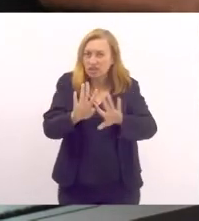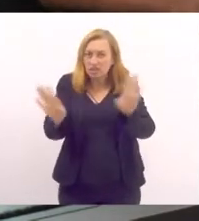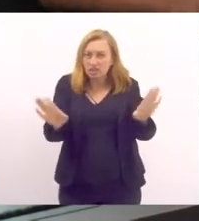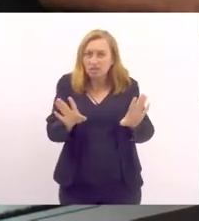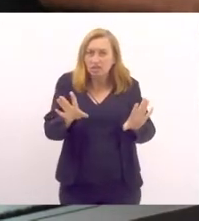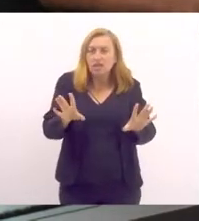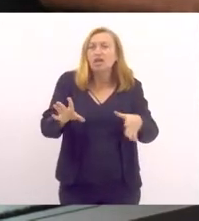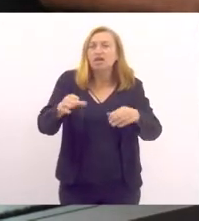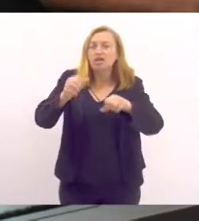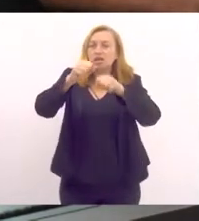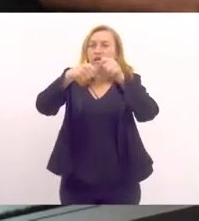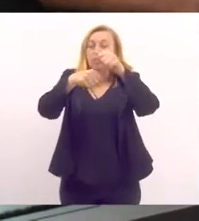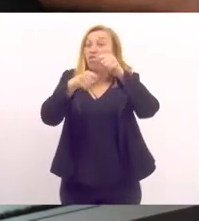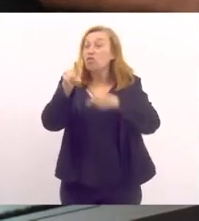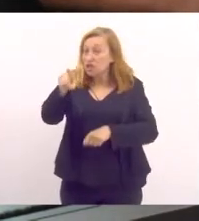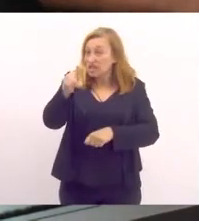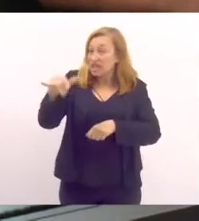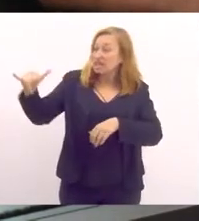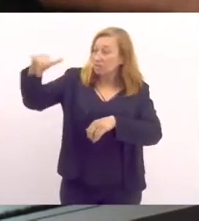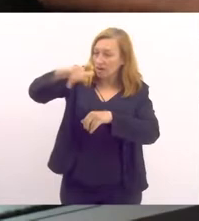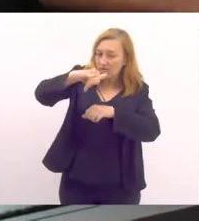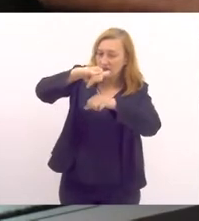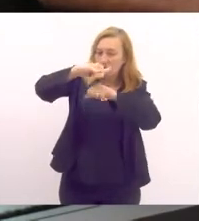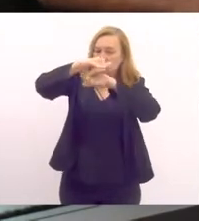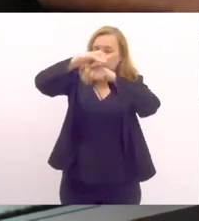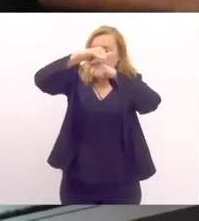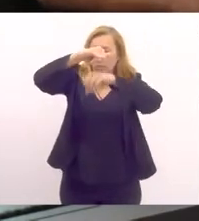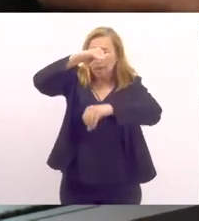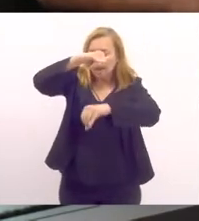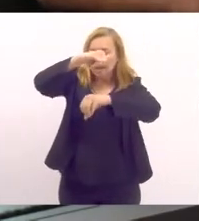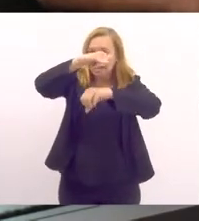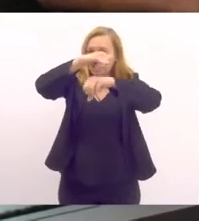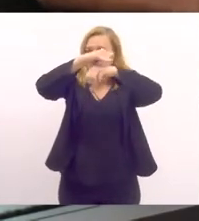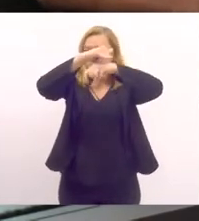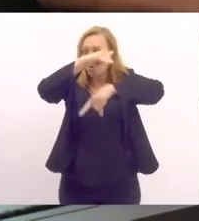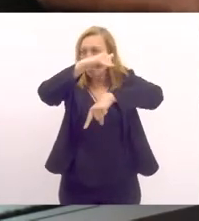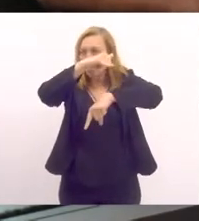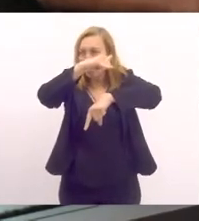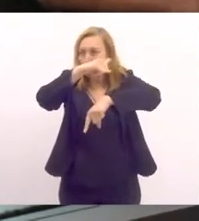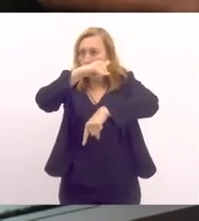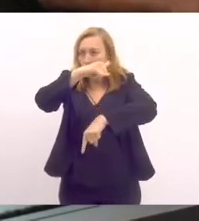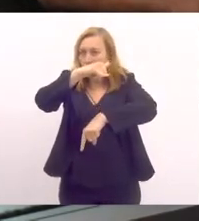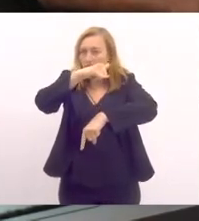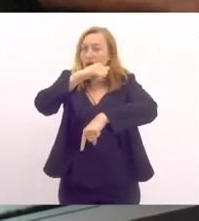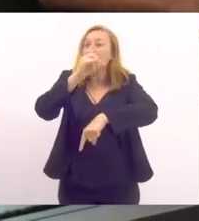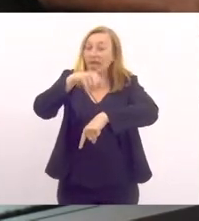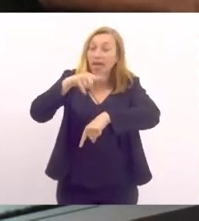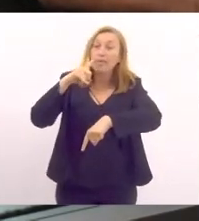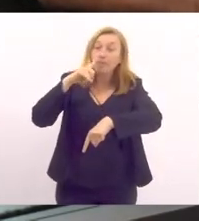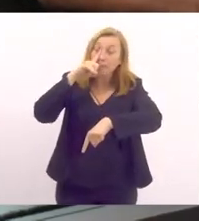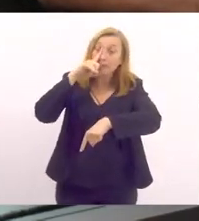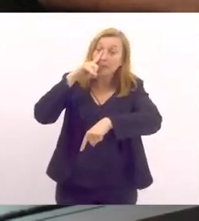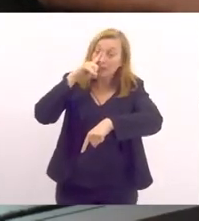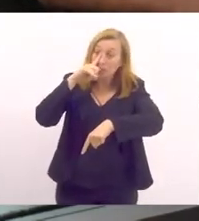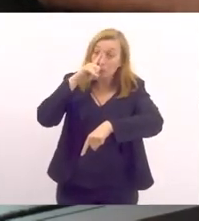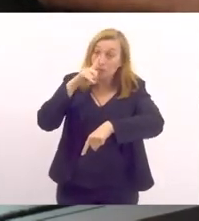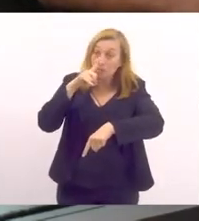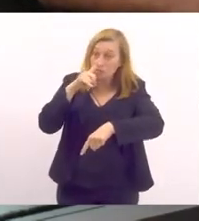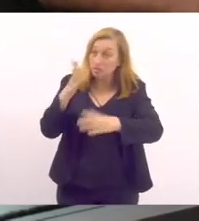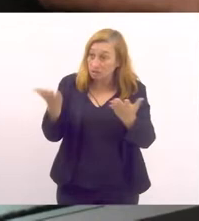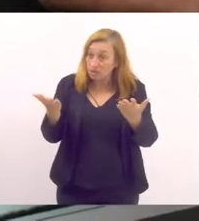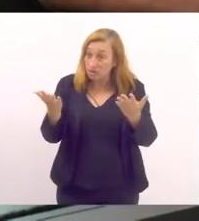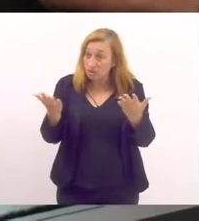paraquedas. É perigoso que vai morrer. Mas é arriscado saltar de um avião com paraquedas. Que está arriscado abrir ou não. A senhora é PQD, sabe disso,